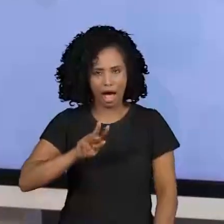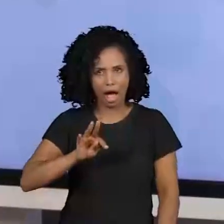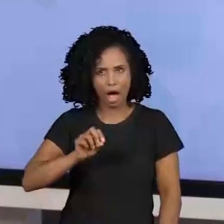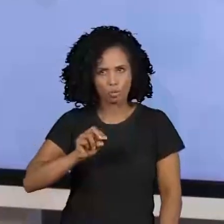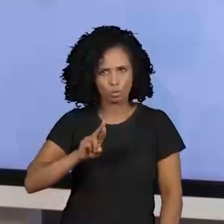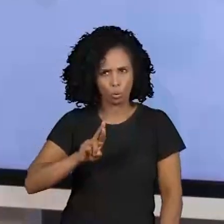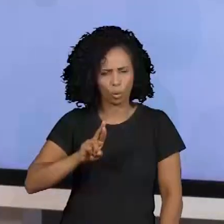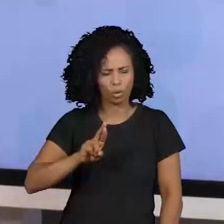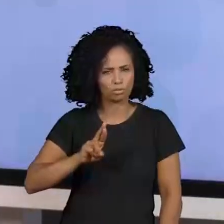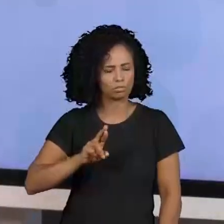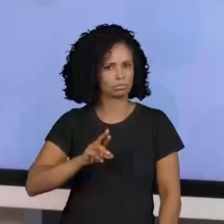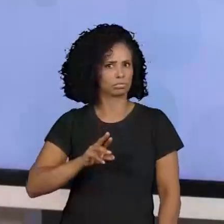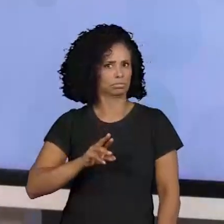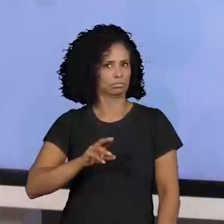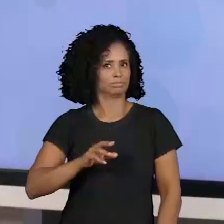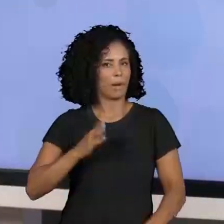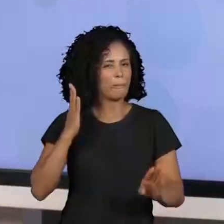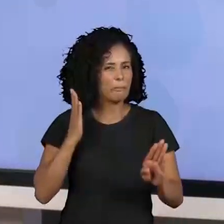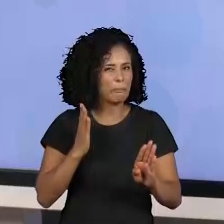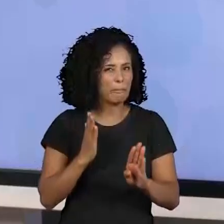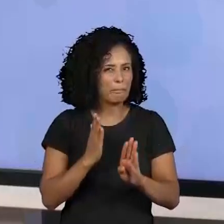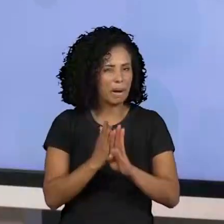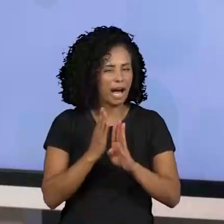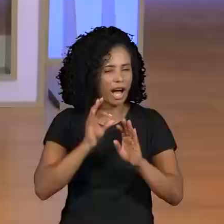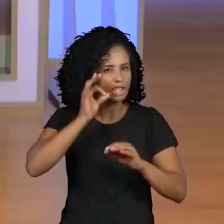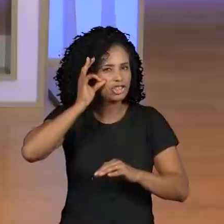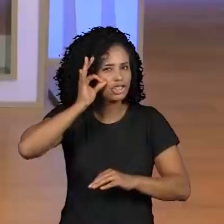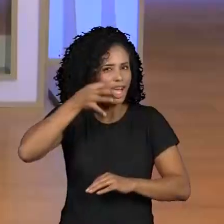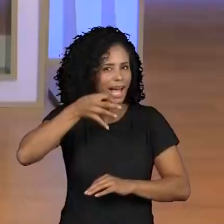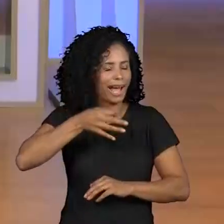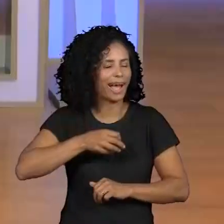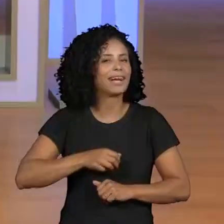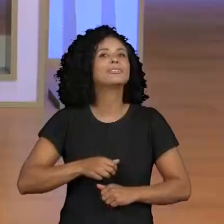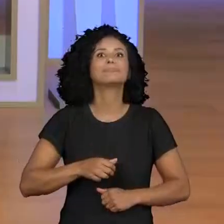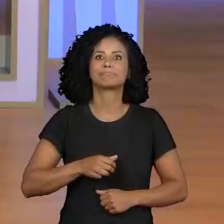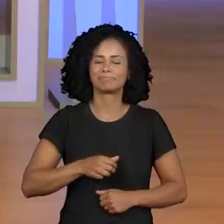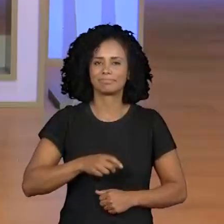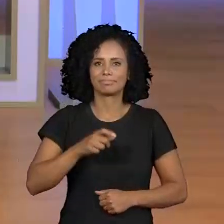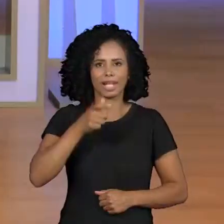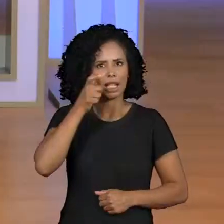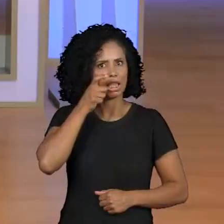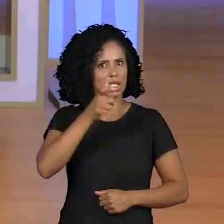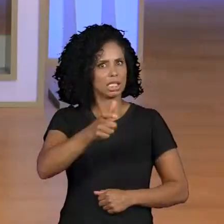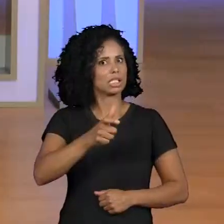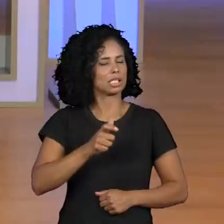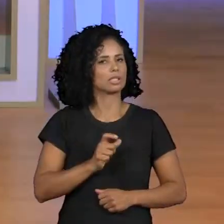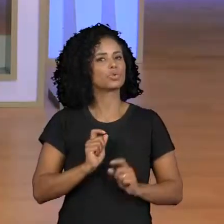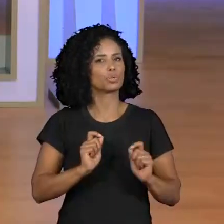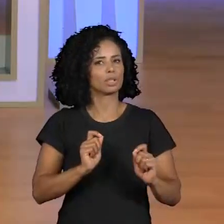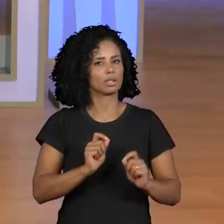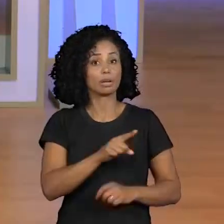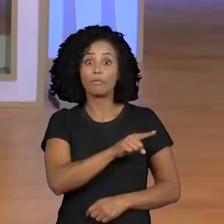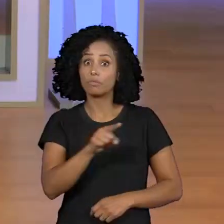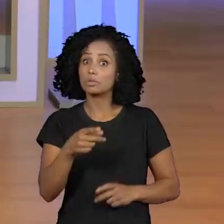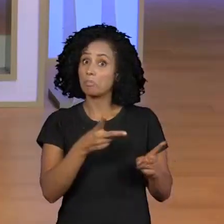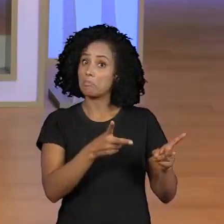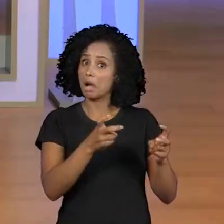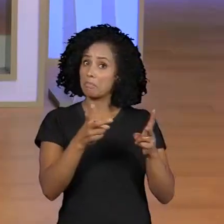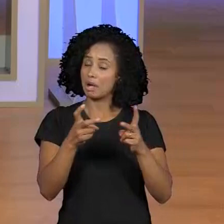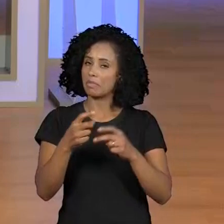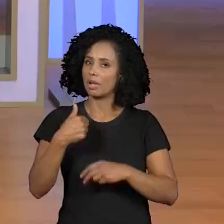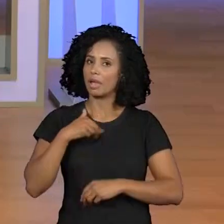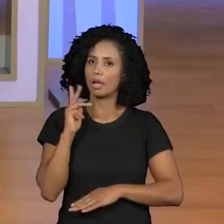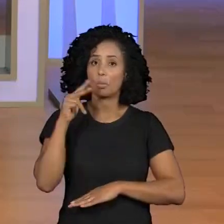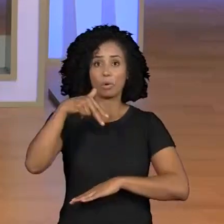que você descobrirá já já. O interessante é, vocês já perceberam que eu estou